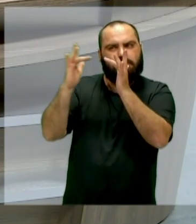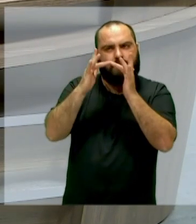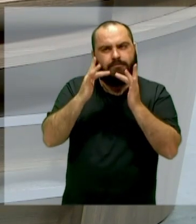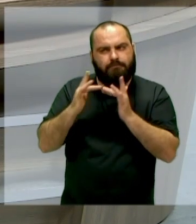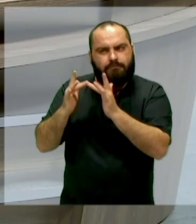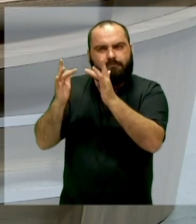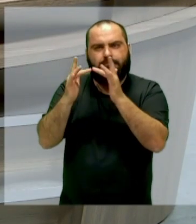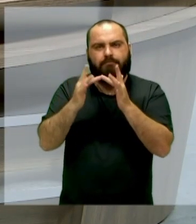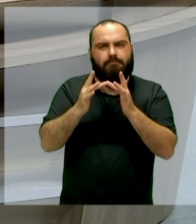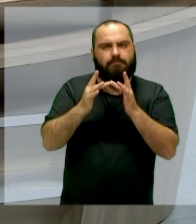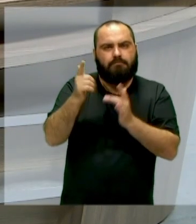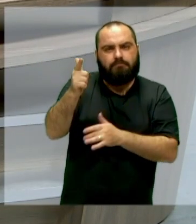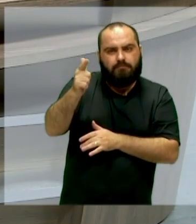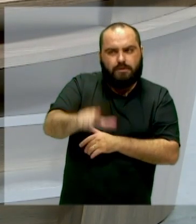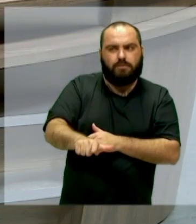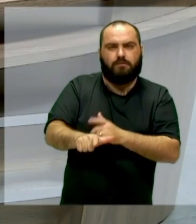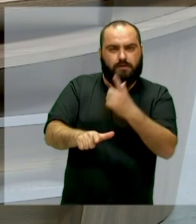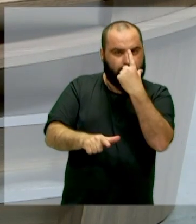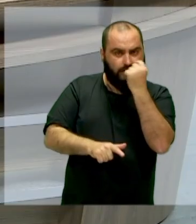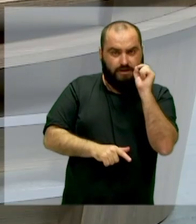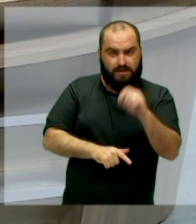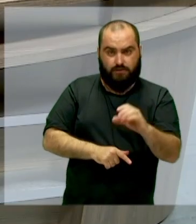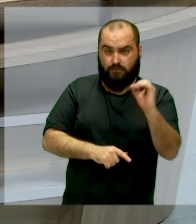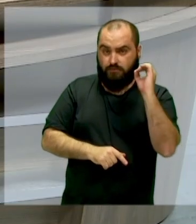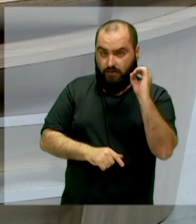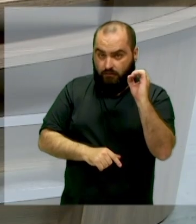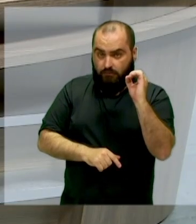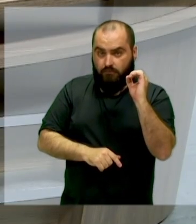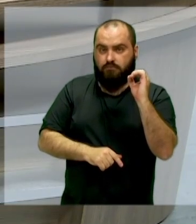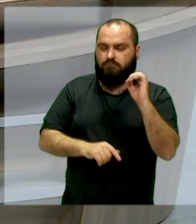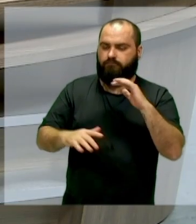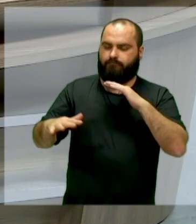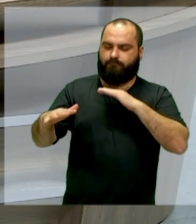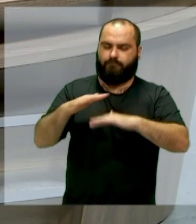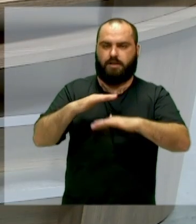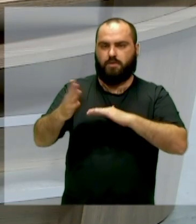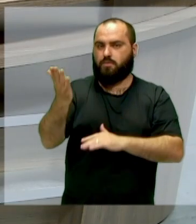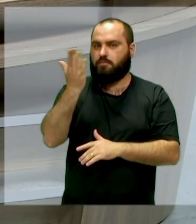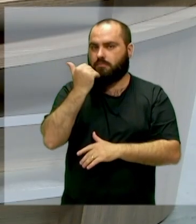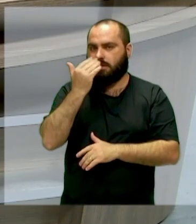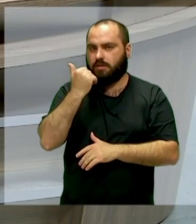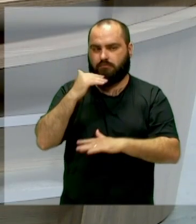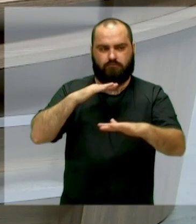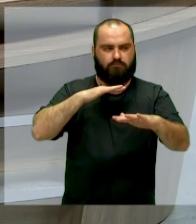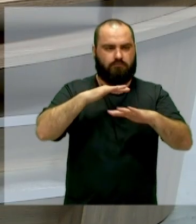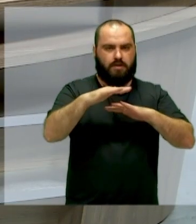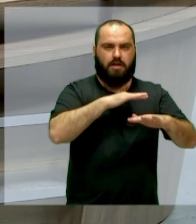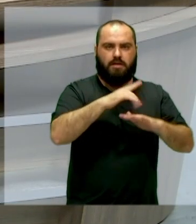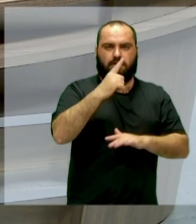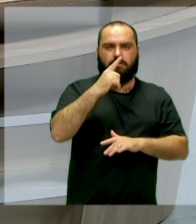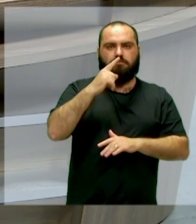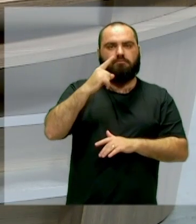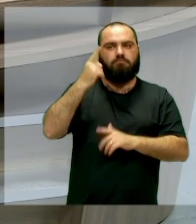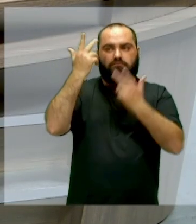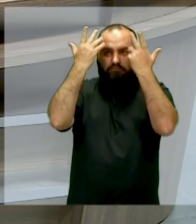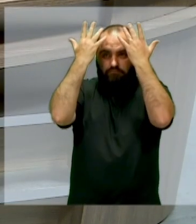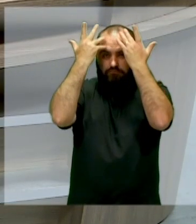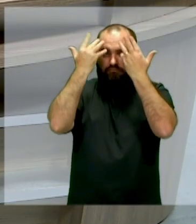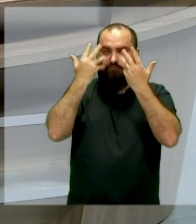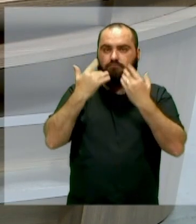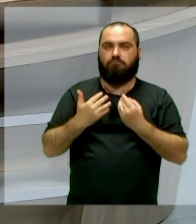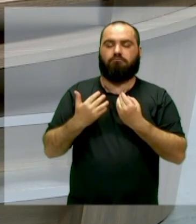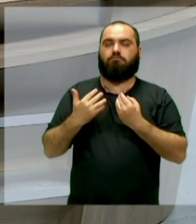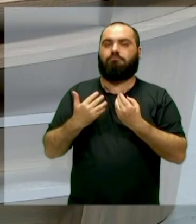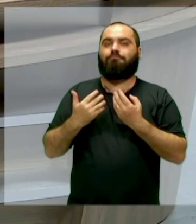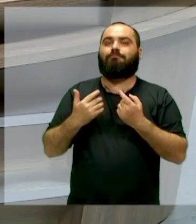pontas né e trazer o Lixo Zero à tona a gente mexe na alimentação a gente mexe no cosmético natural a gente começa